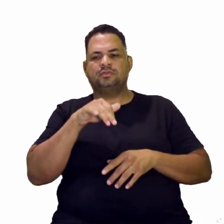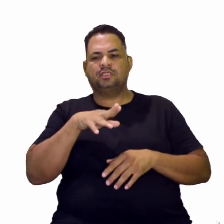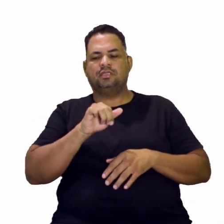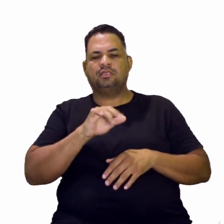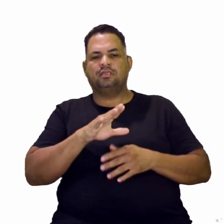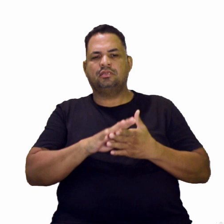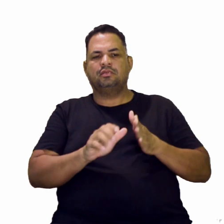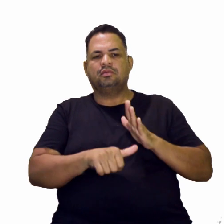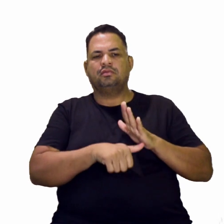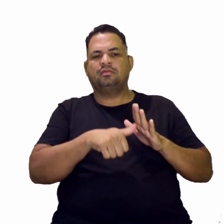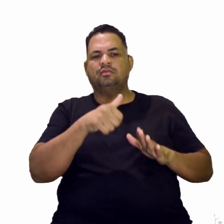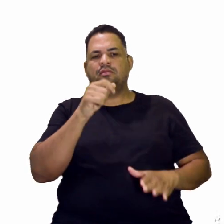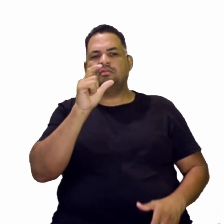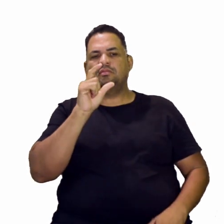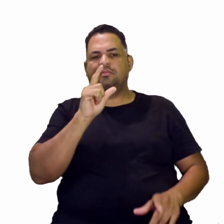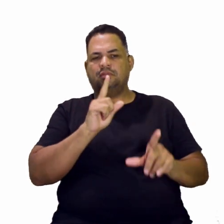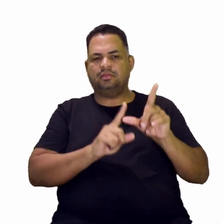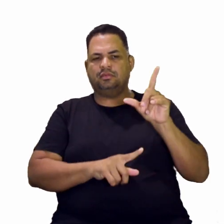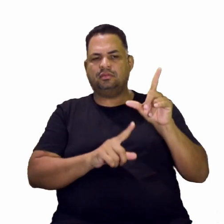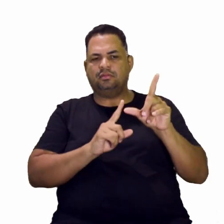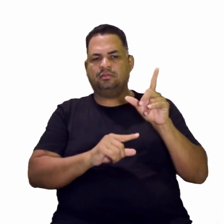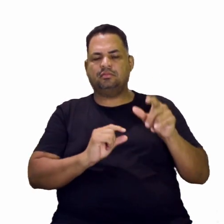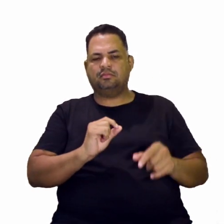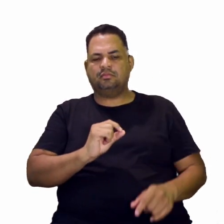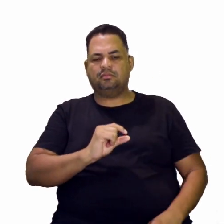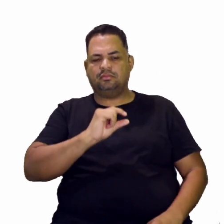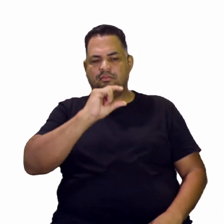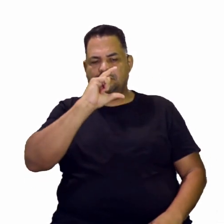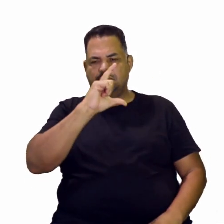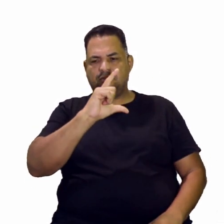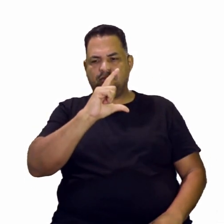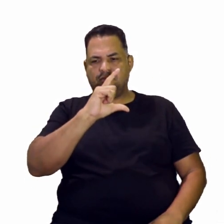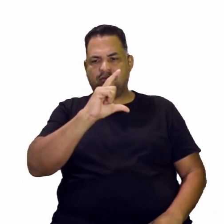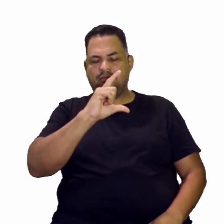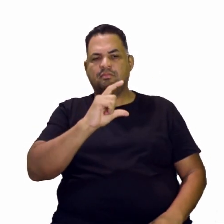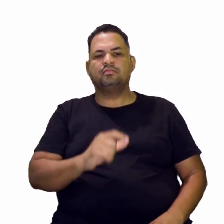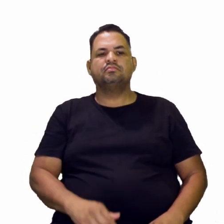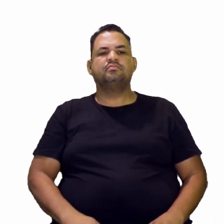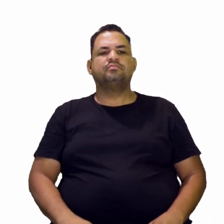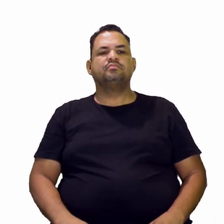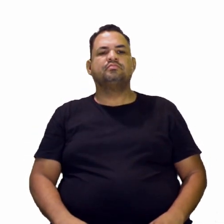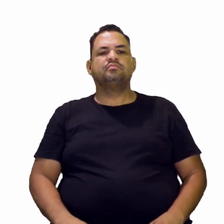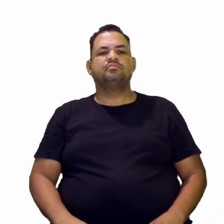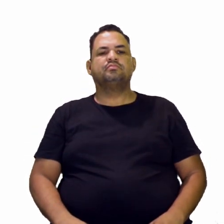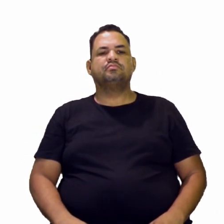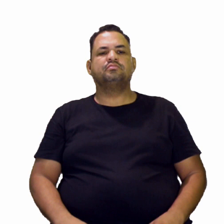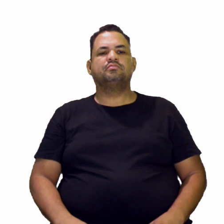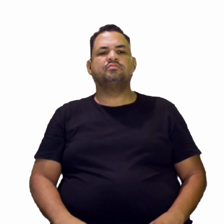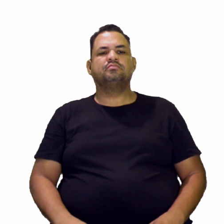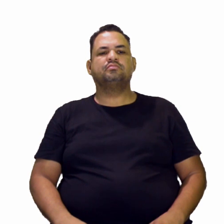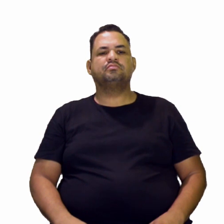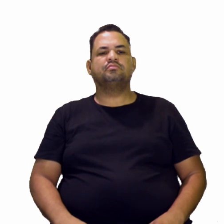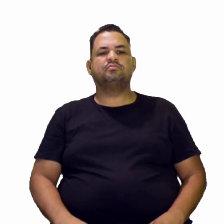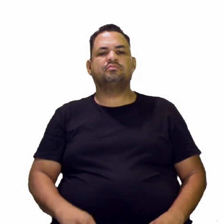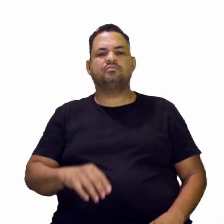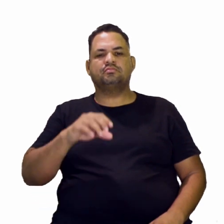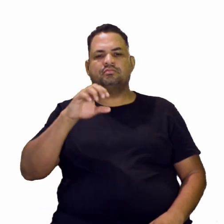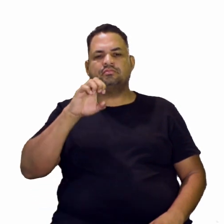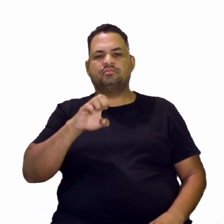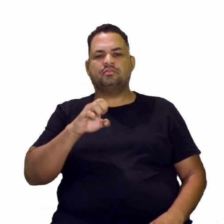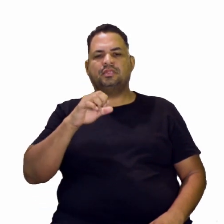primeira letra, ou seja, a inicial, é sempre maiúscula. E do epíteto,